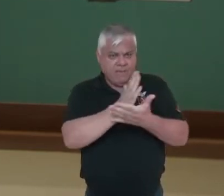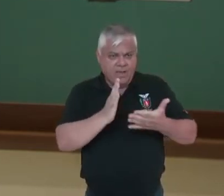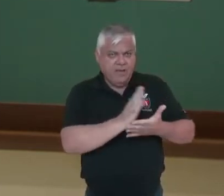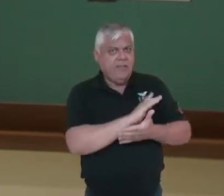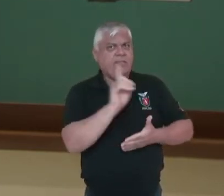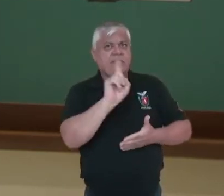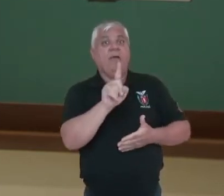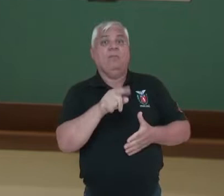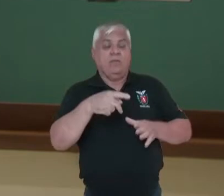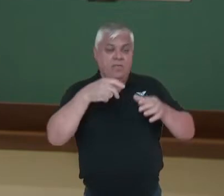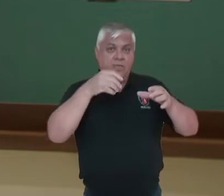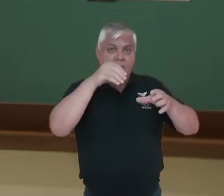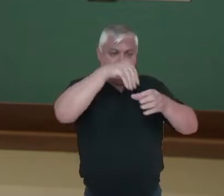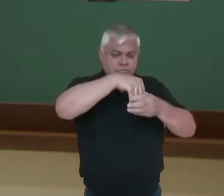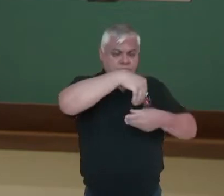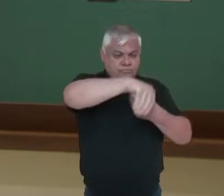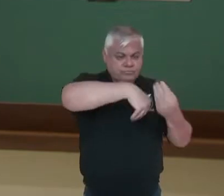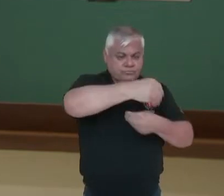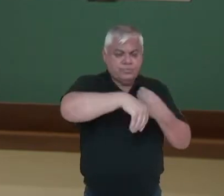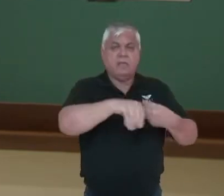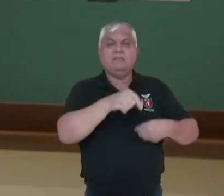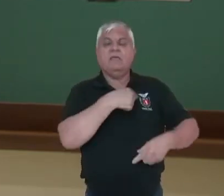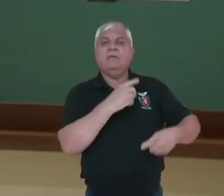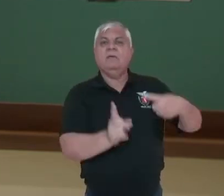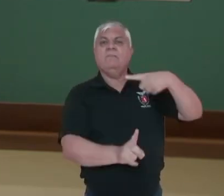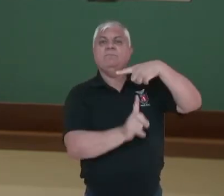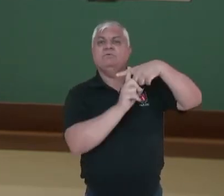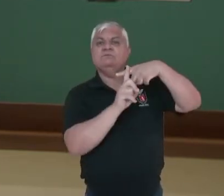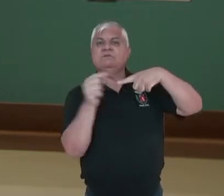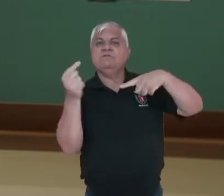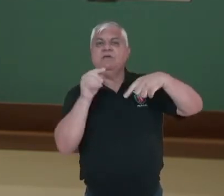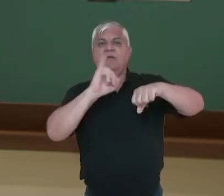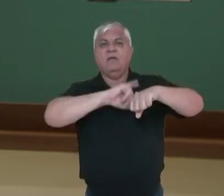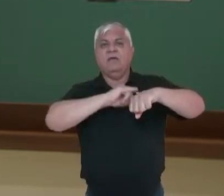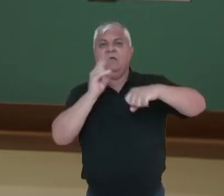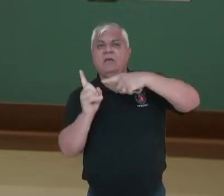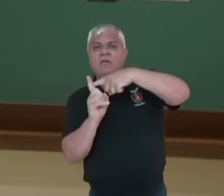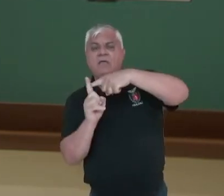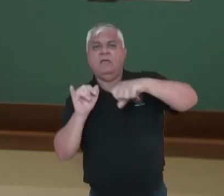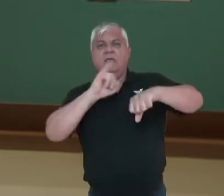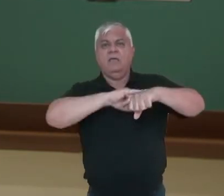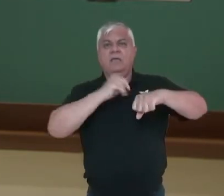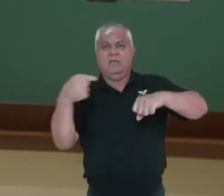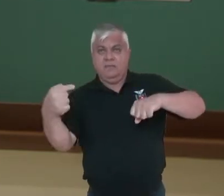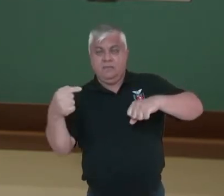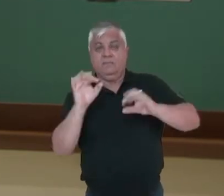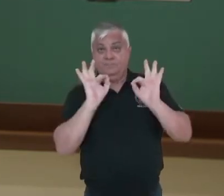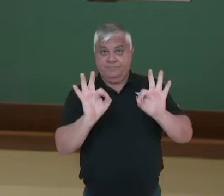ela coloca ali cargas positivas e negativas, surgindo íons que antes não estavam.